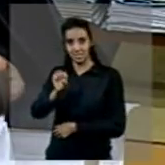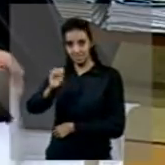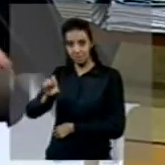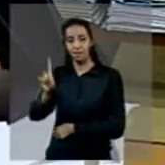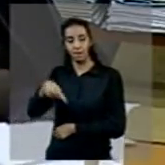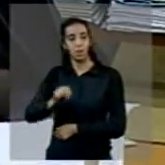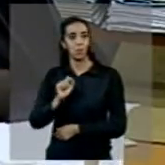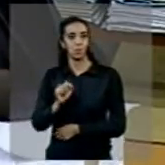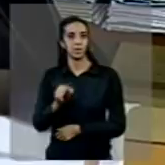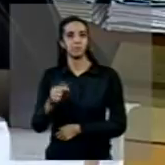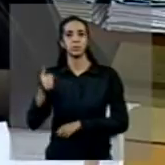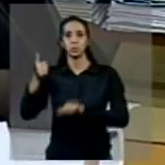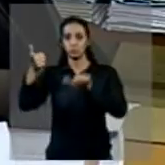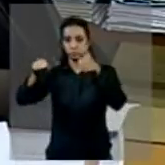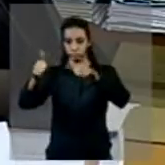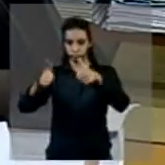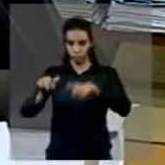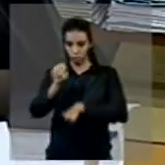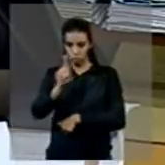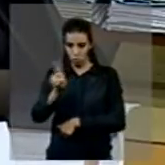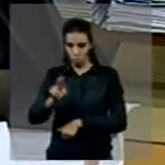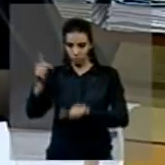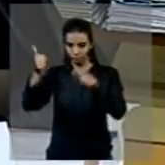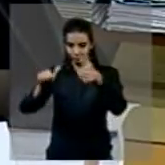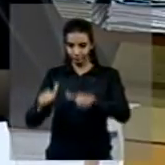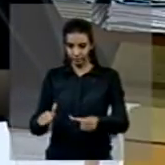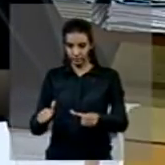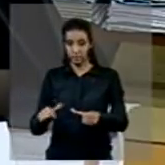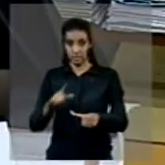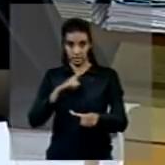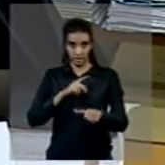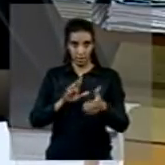da revisão com biometria em